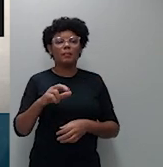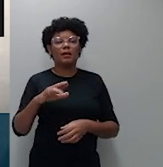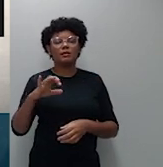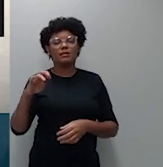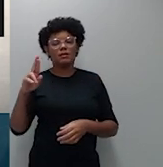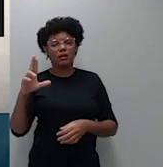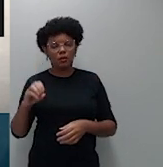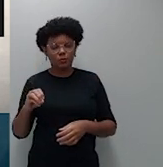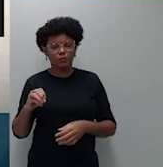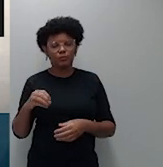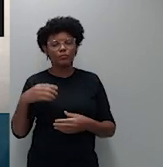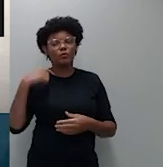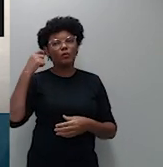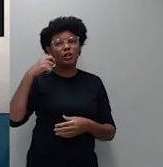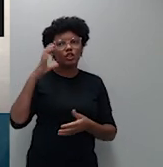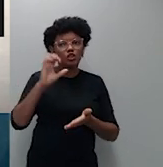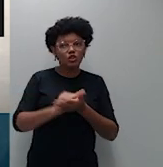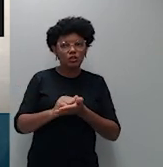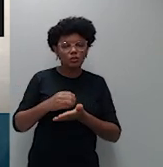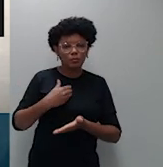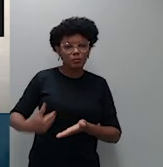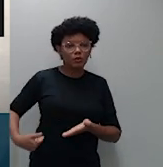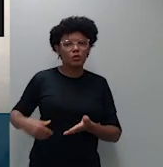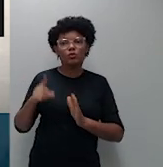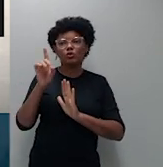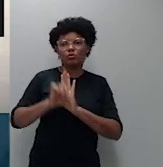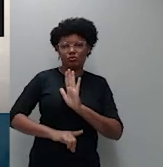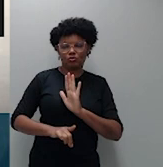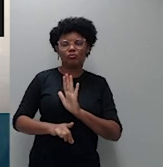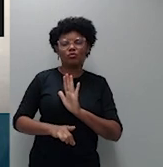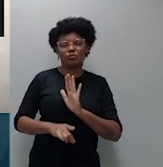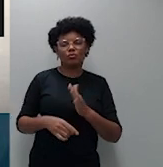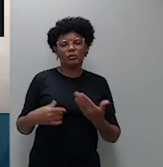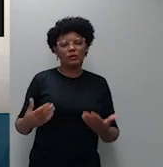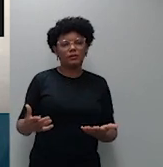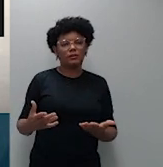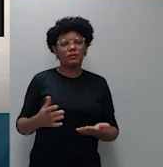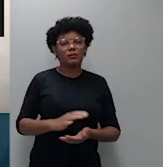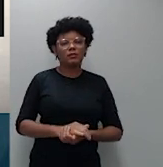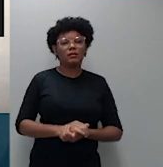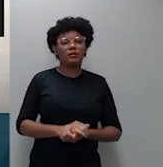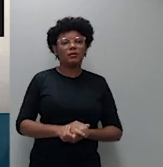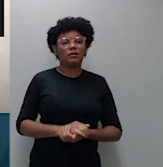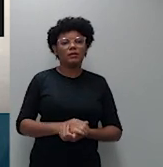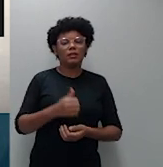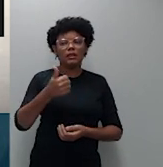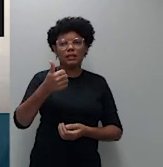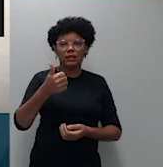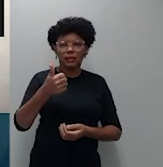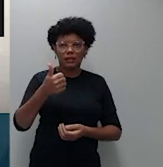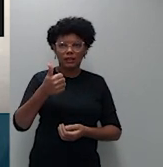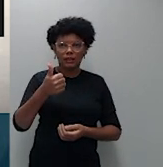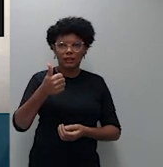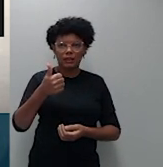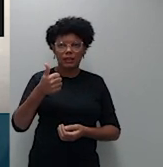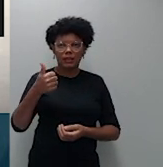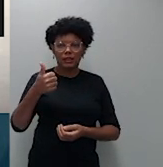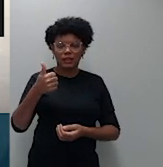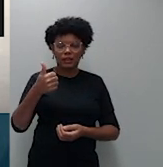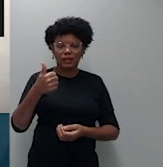registros públicos e direitos motorial na 11ª laudo do material que